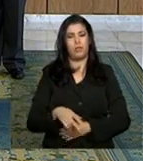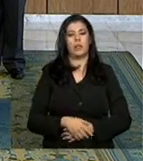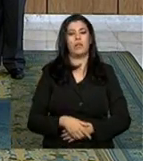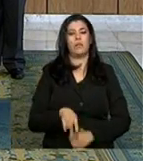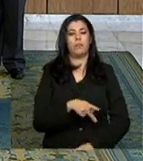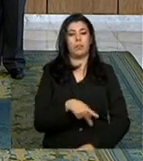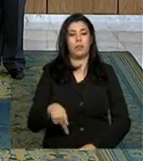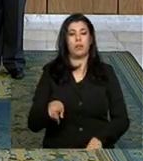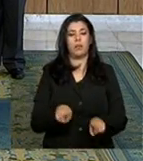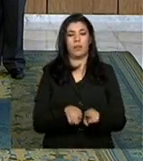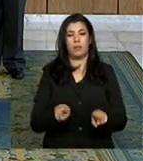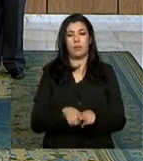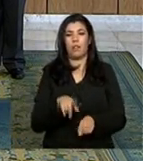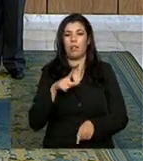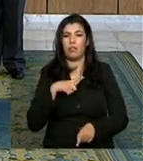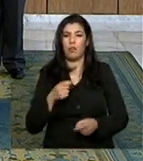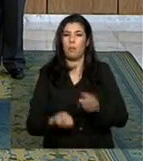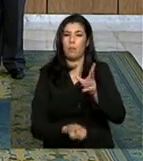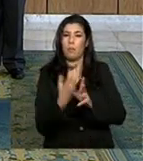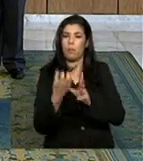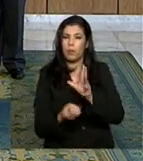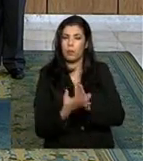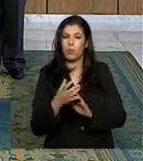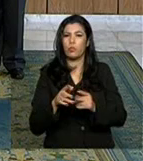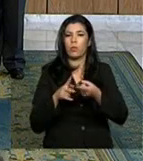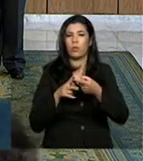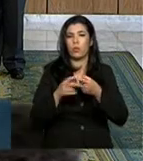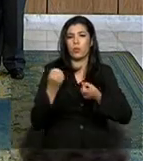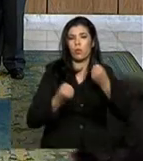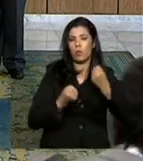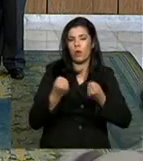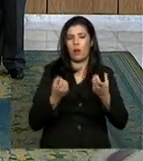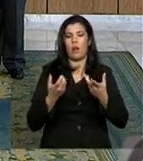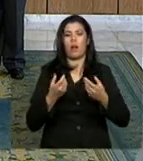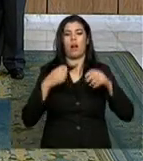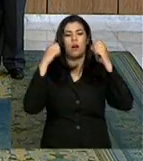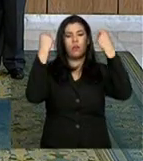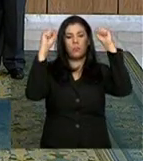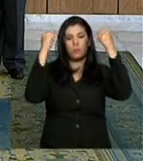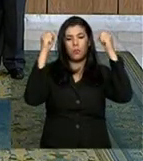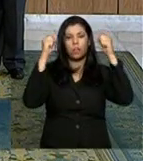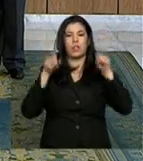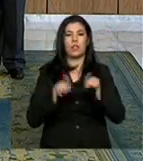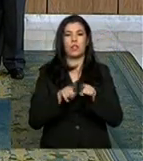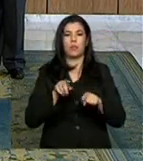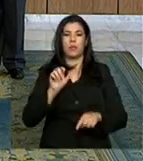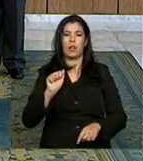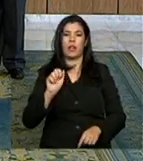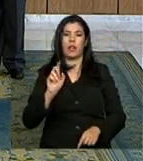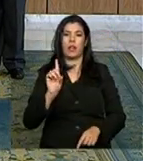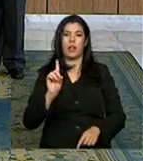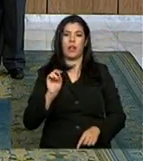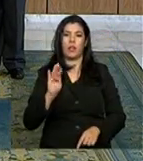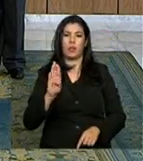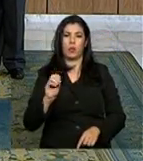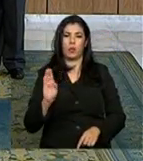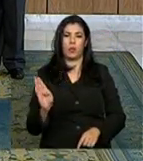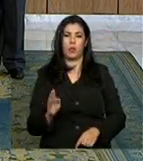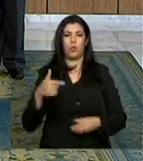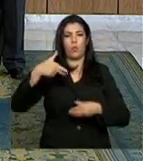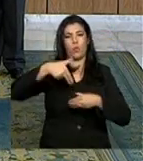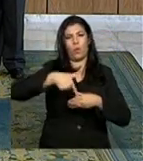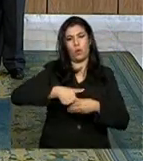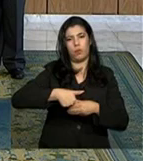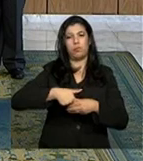maior parte, por produtos manufaturados, como automóveis e máquinas, além de adubo, combustíveis e plásticos.